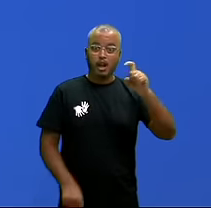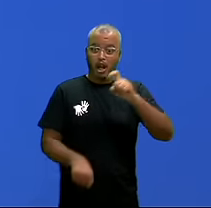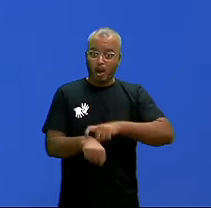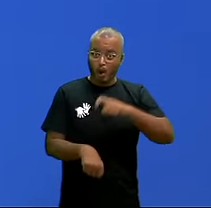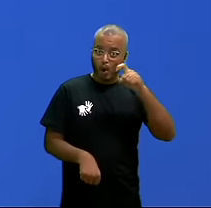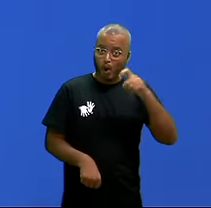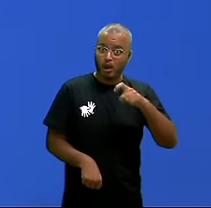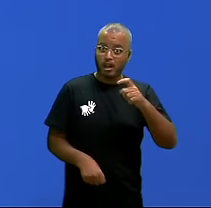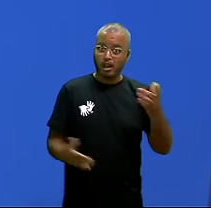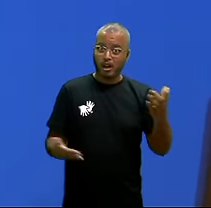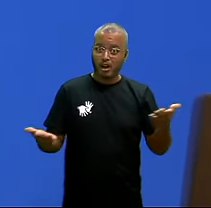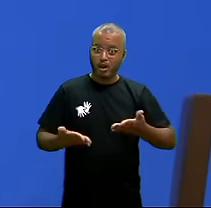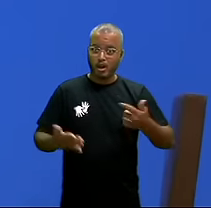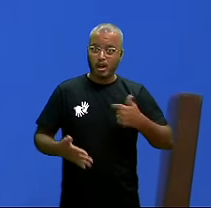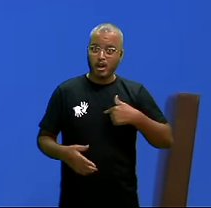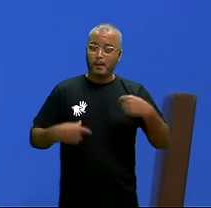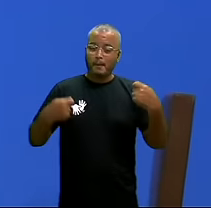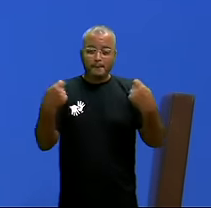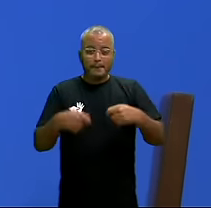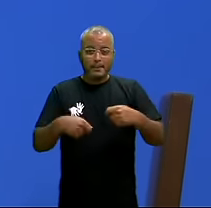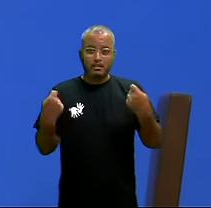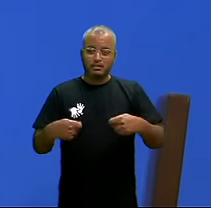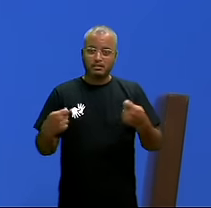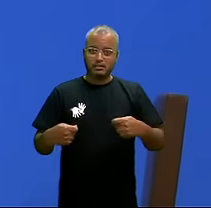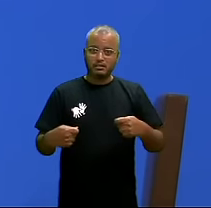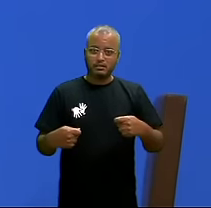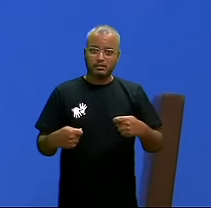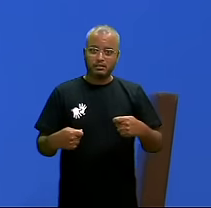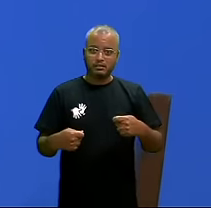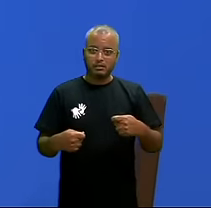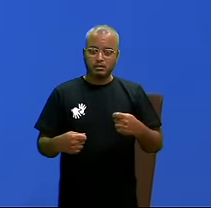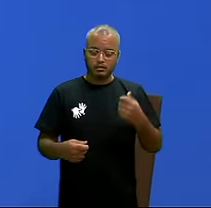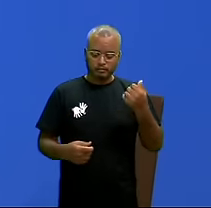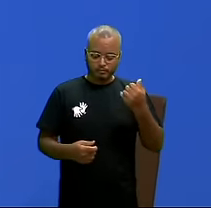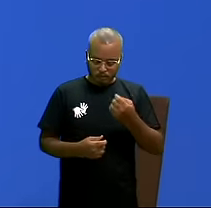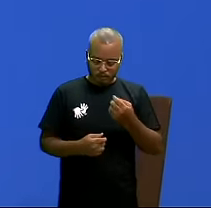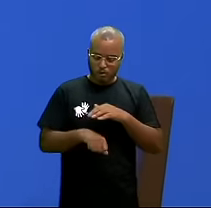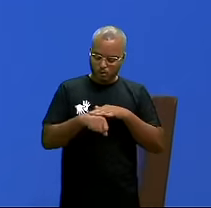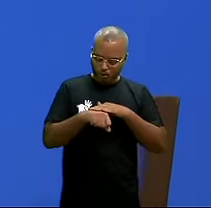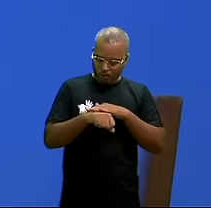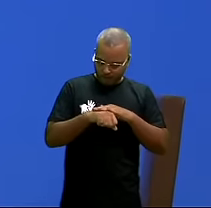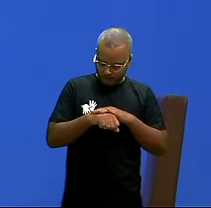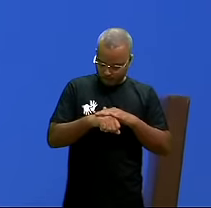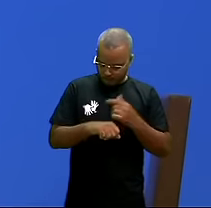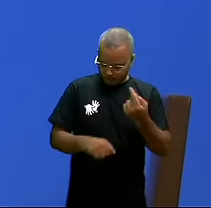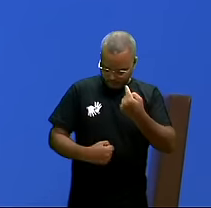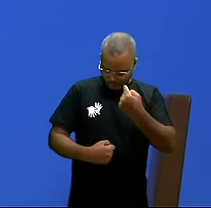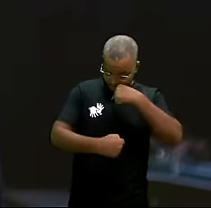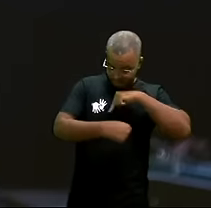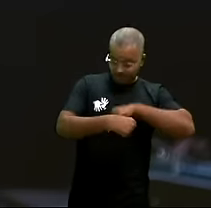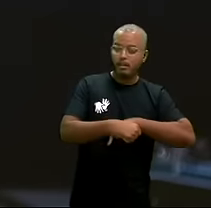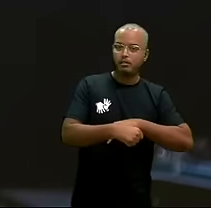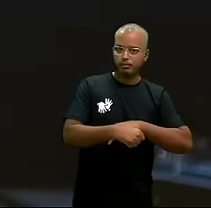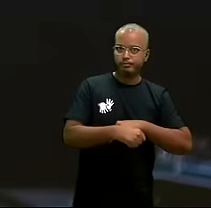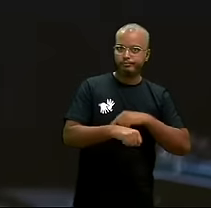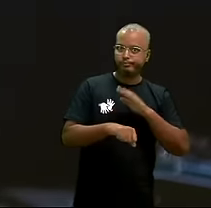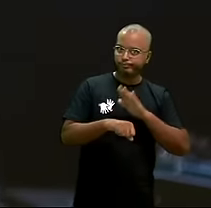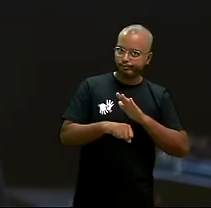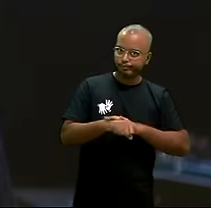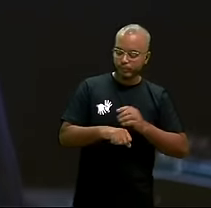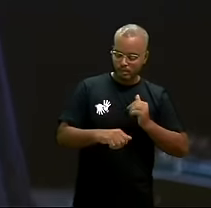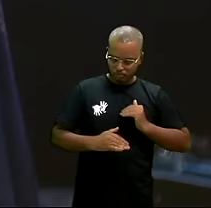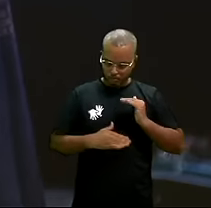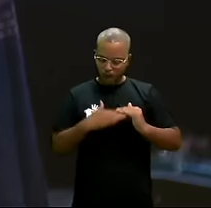na hora. Eu preciso falar comigo mesmo, colocar ordem dentro de mim. Diga, me